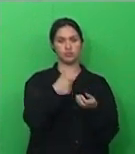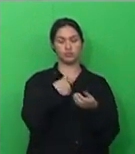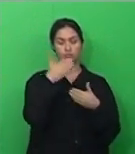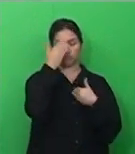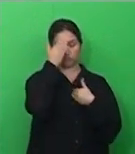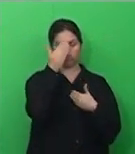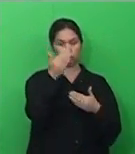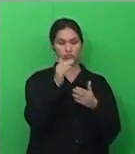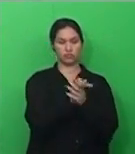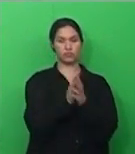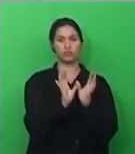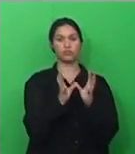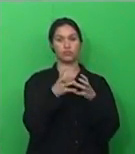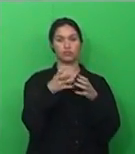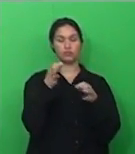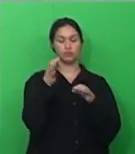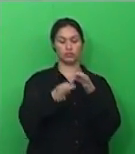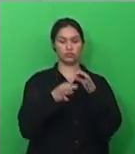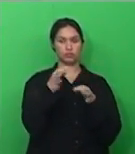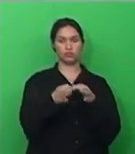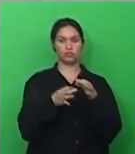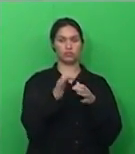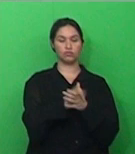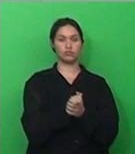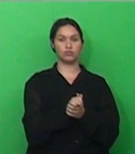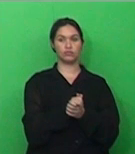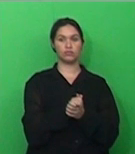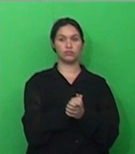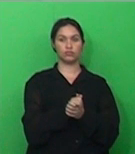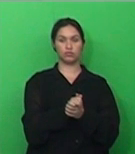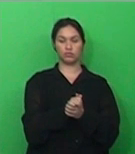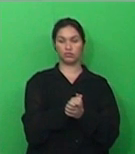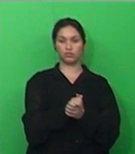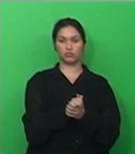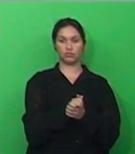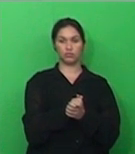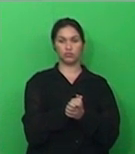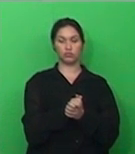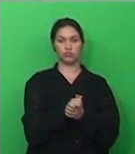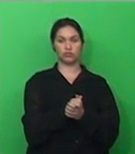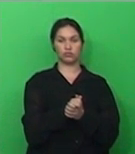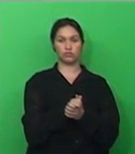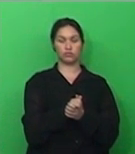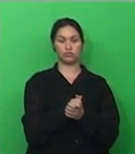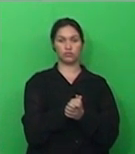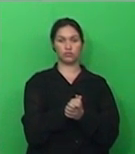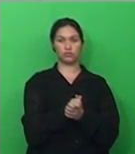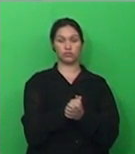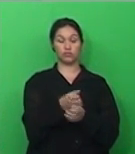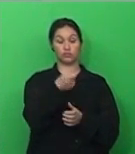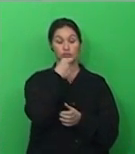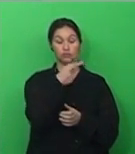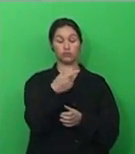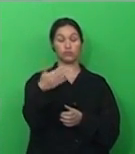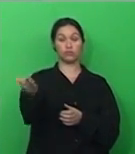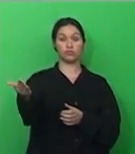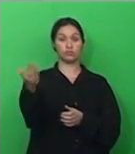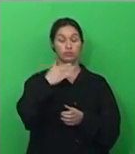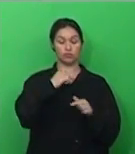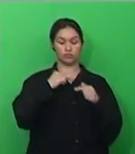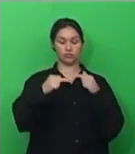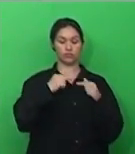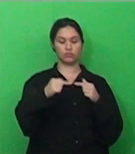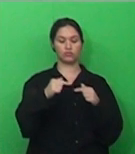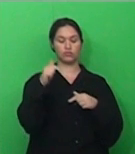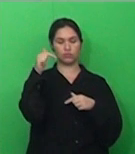que permitiu que esse debate venha para o plenário legislativo e que os vereadores dessa casa, que representam a sociedade,